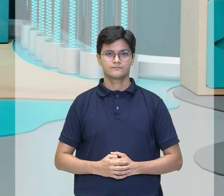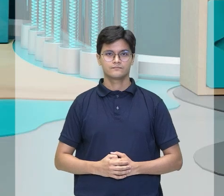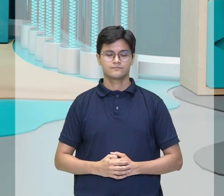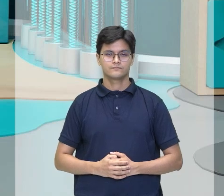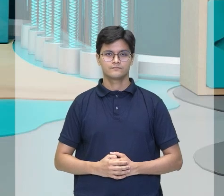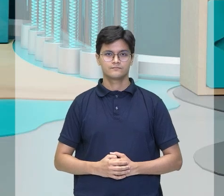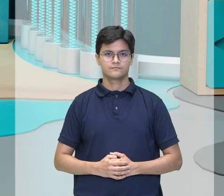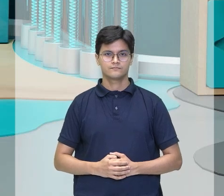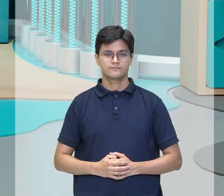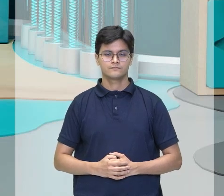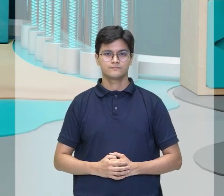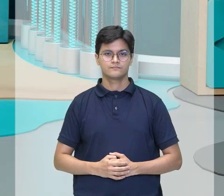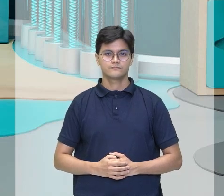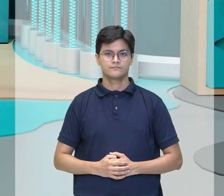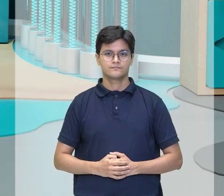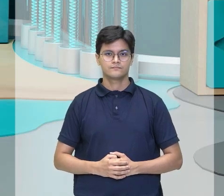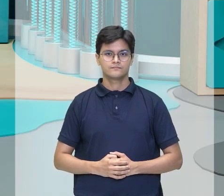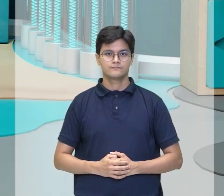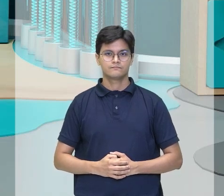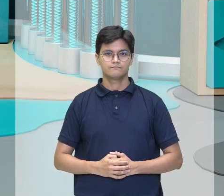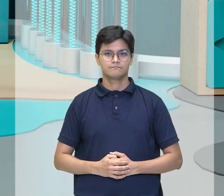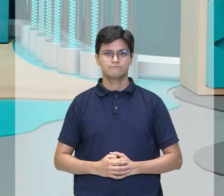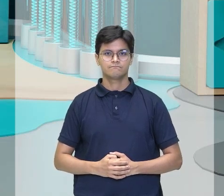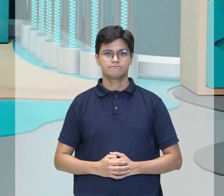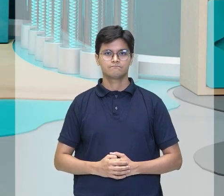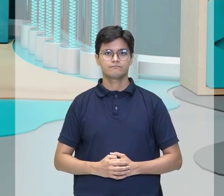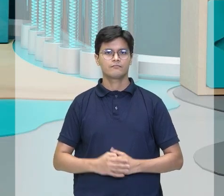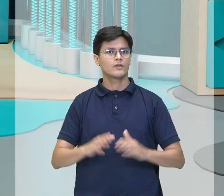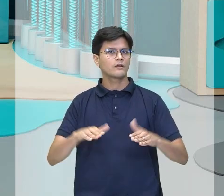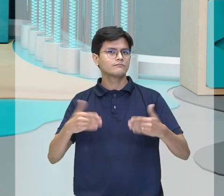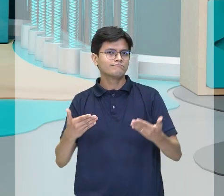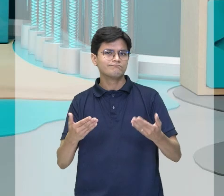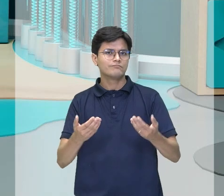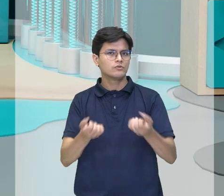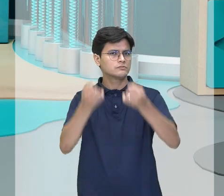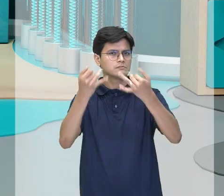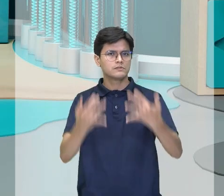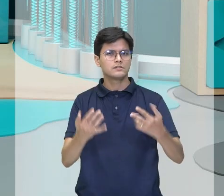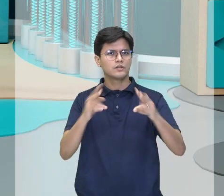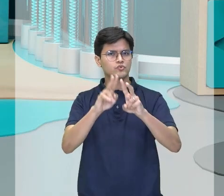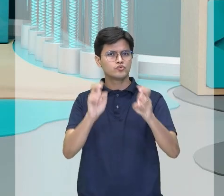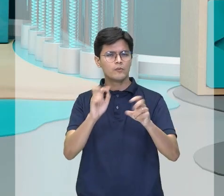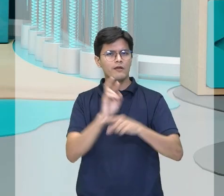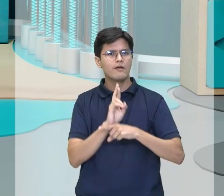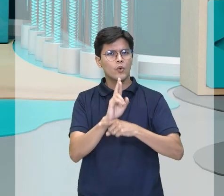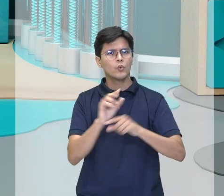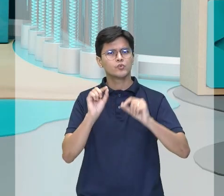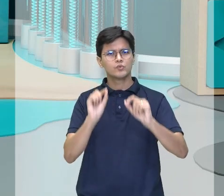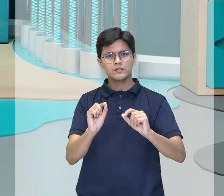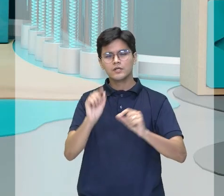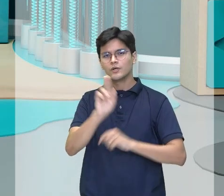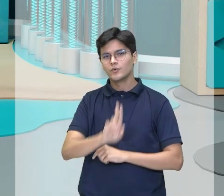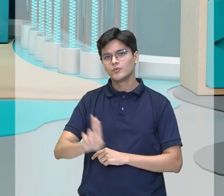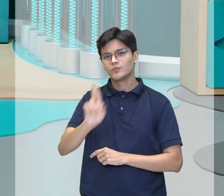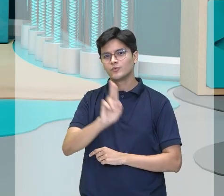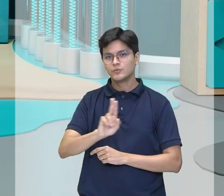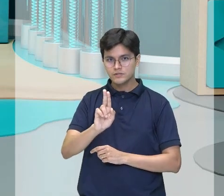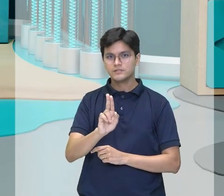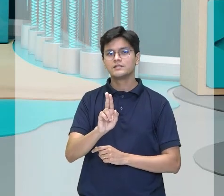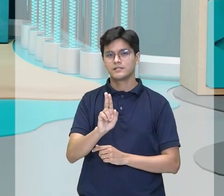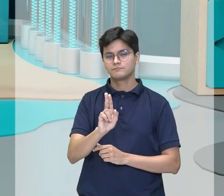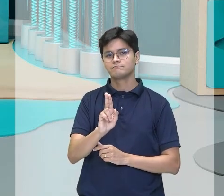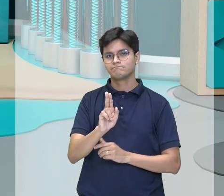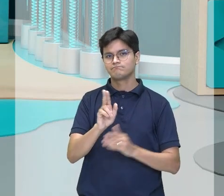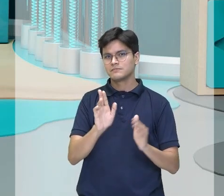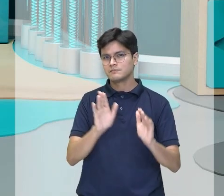2 years. Então, ele está falando de um recurso, né, que é utilizado